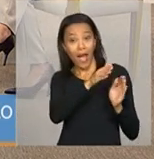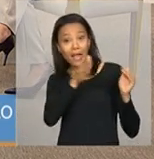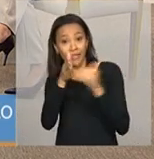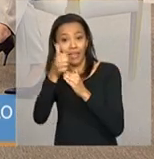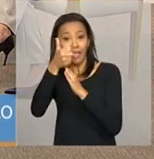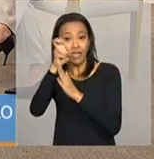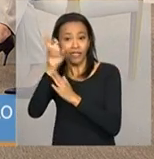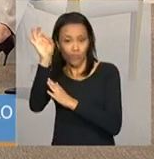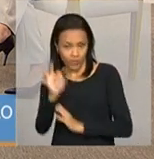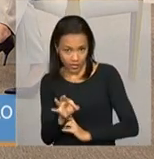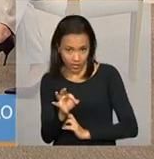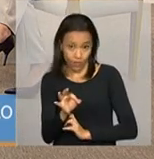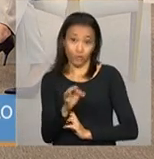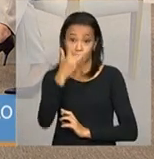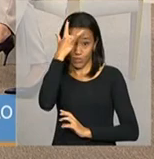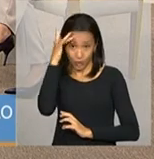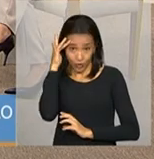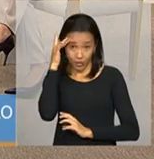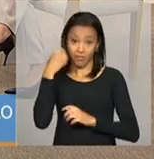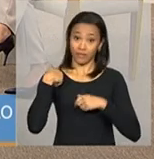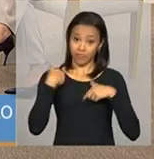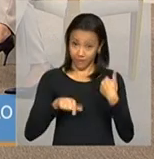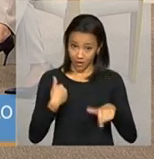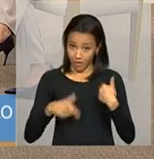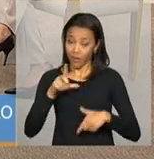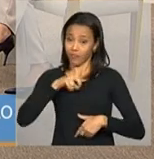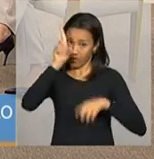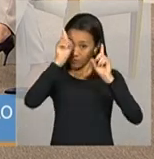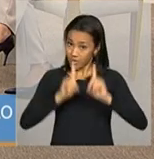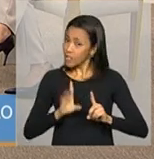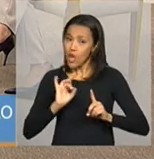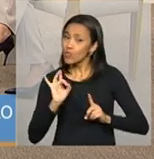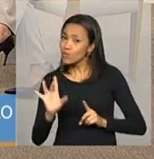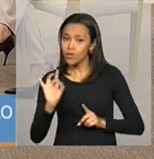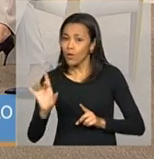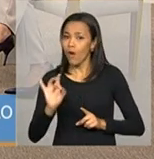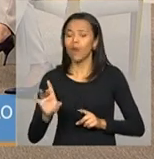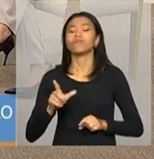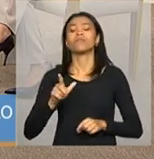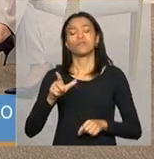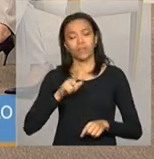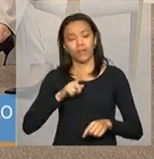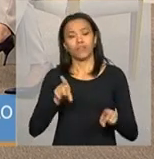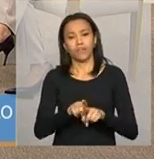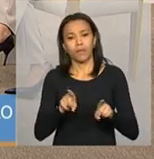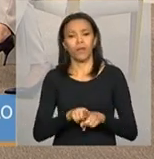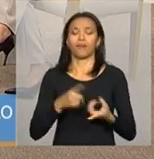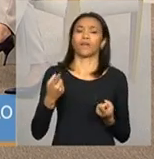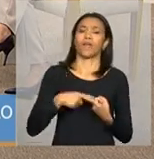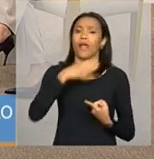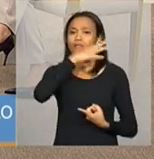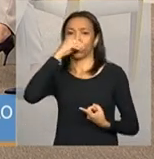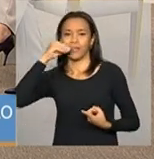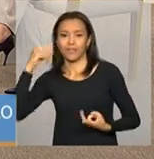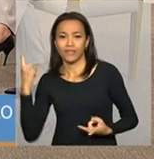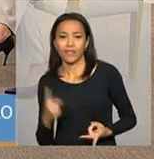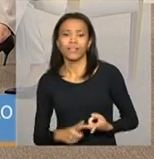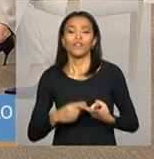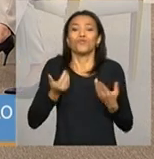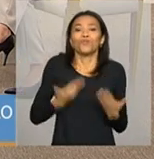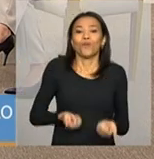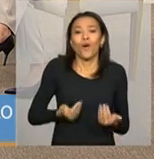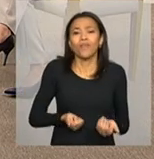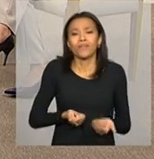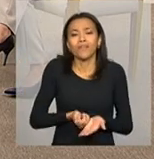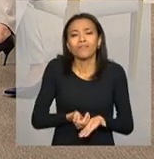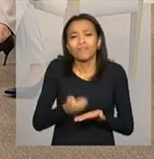empregados, não só pessoas com deficiência, mas neste programa entra também o adolescente, o jovem aprendiz. Só